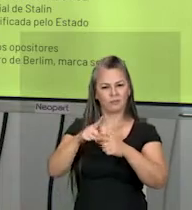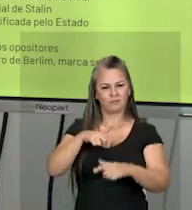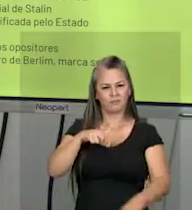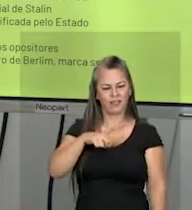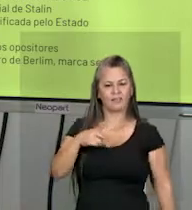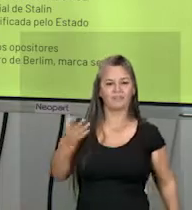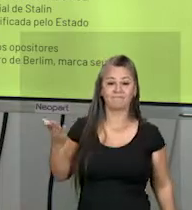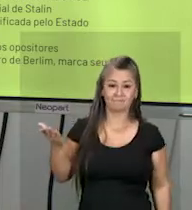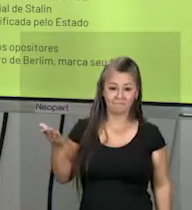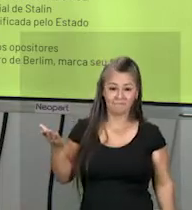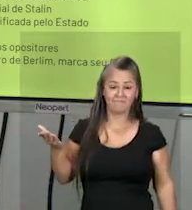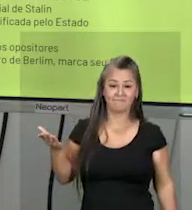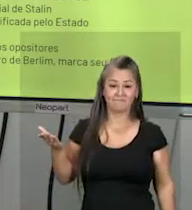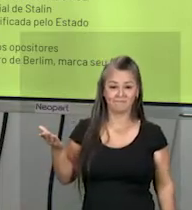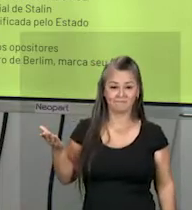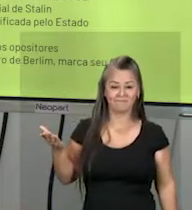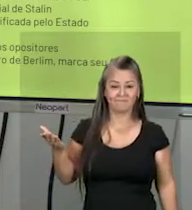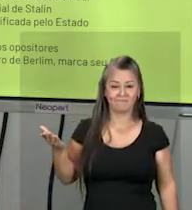Justamente porque